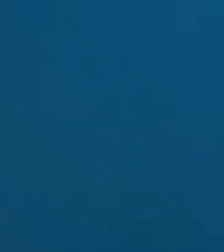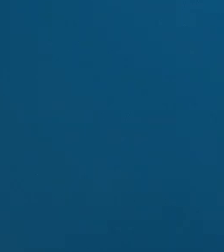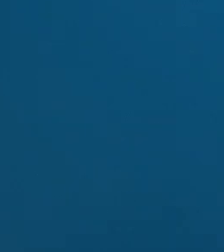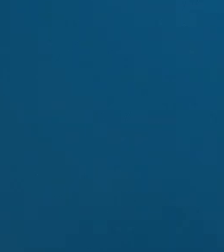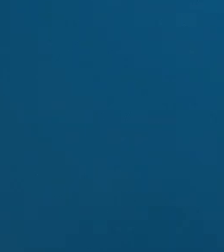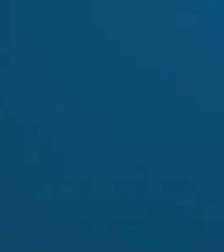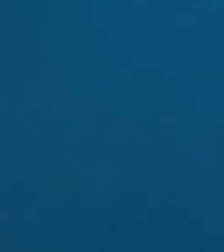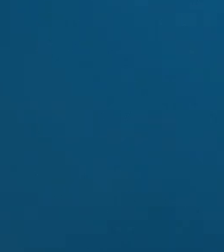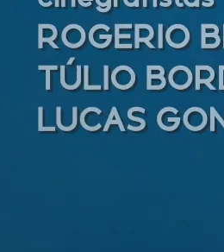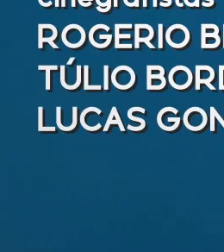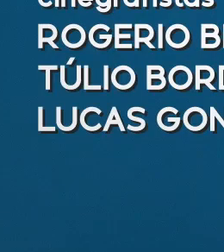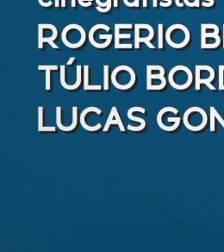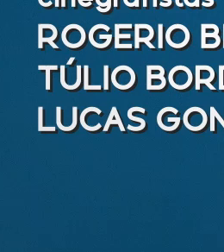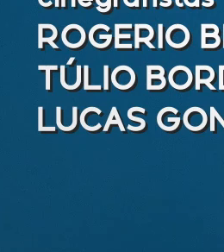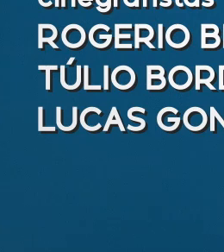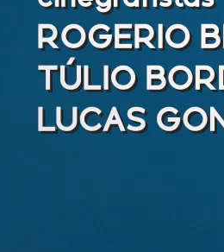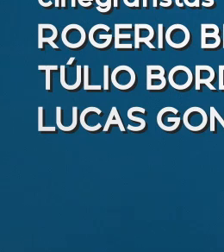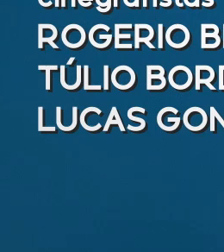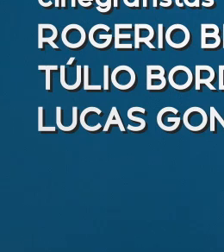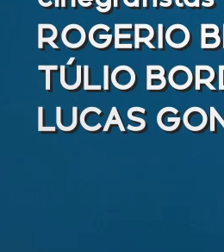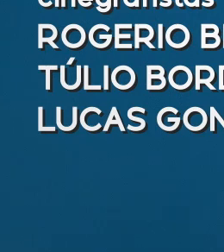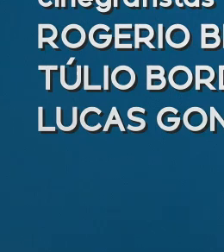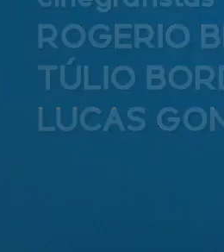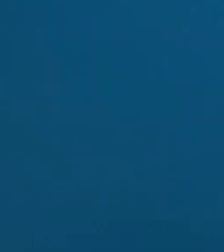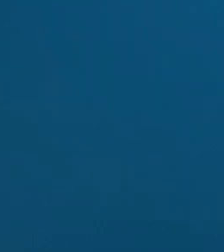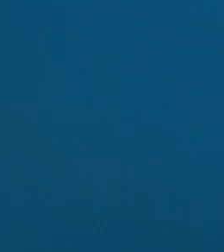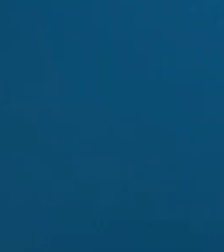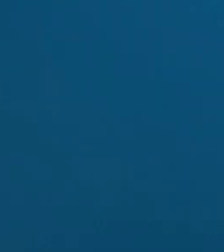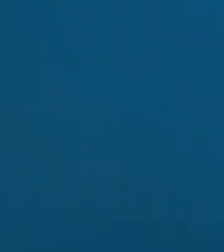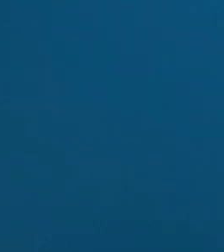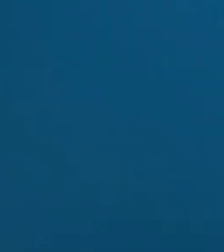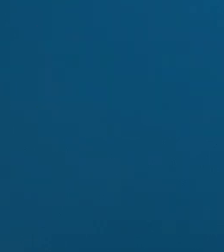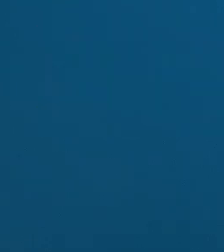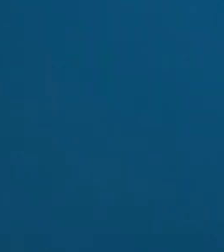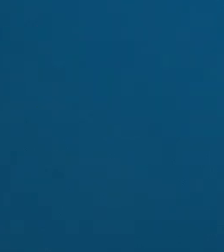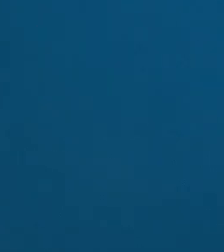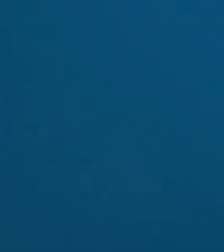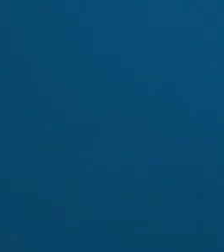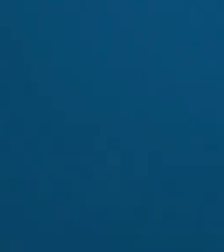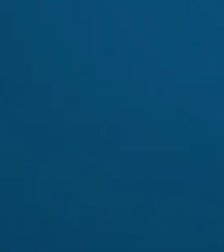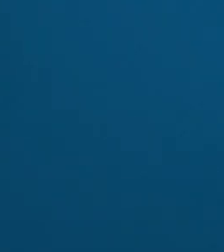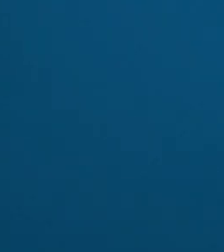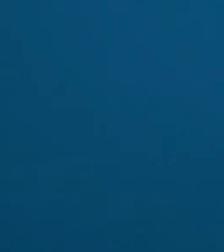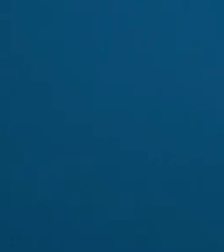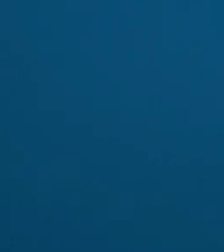no fundo azul. Agradecimentos especiais a Soiane Silva Alves pela participação.